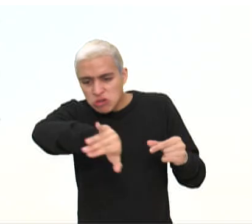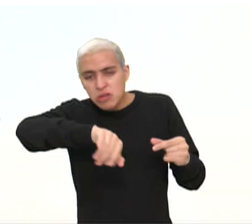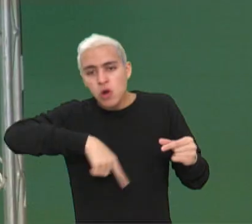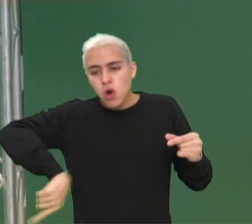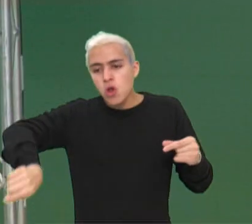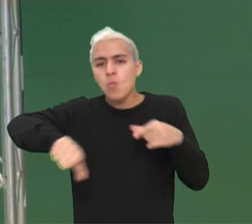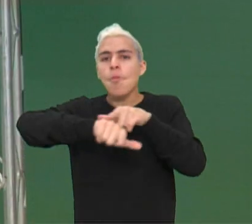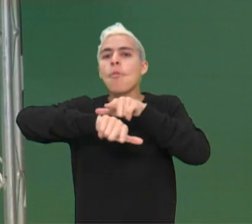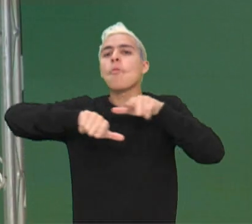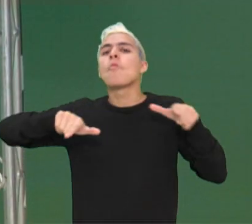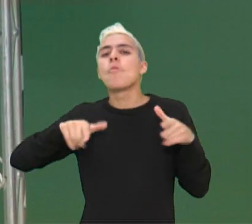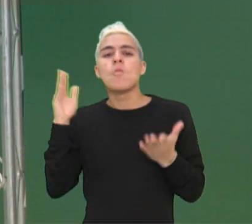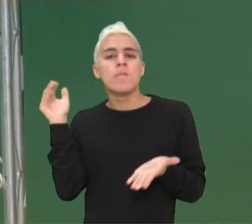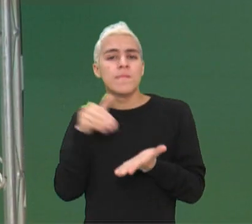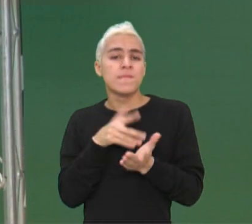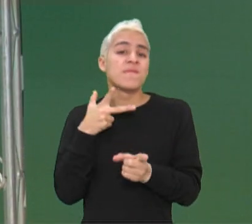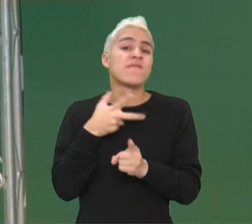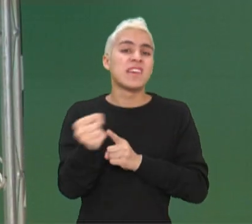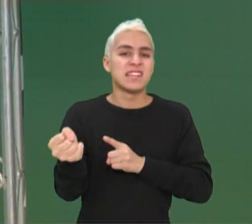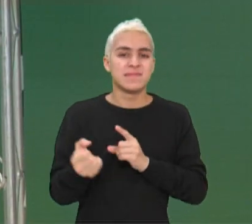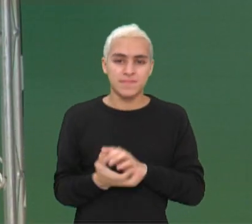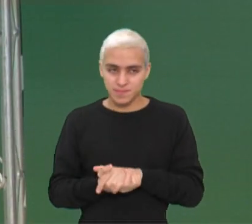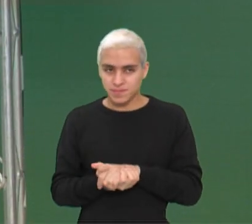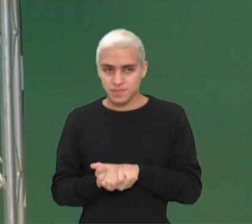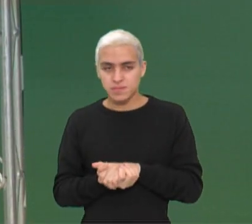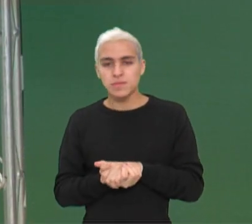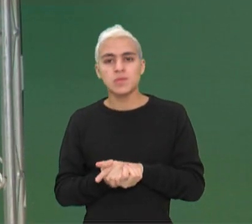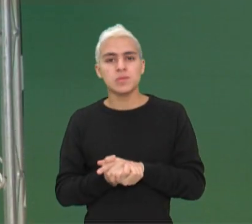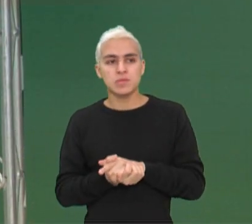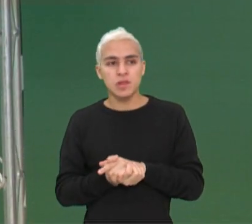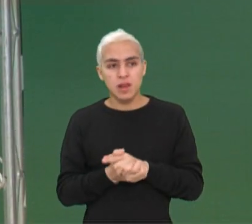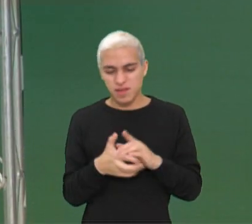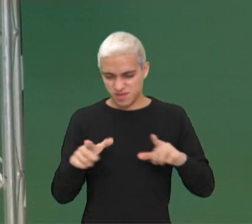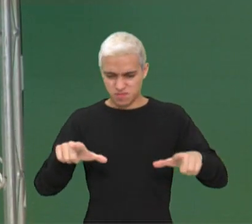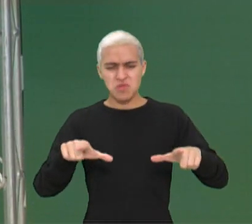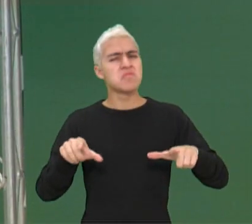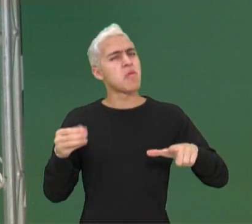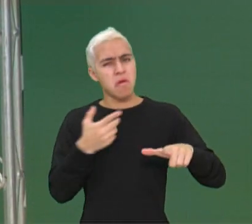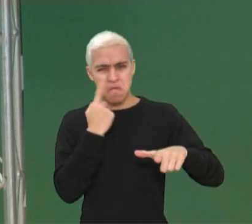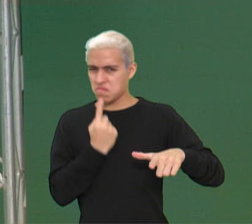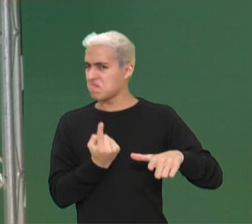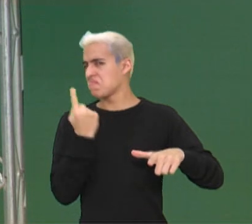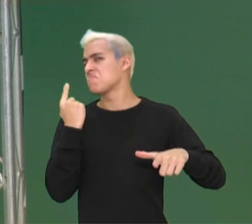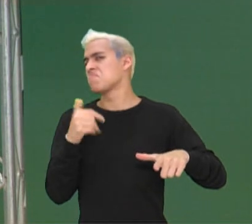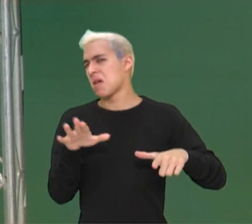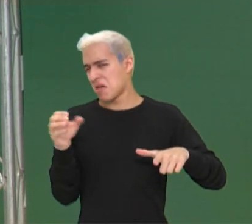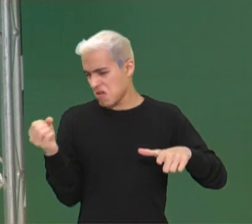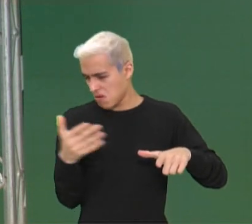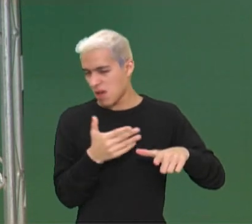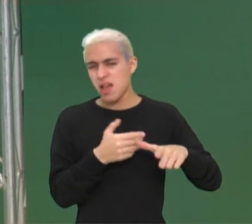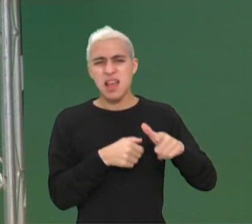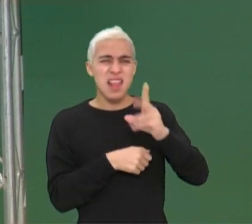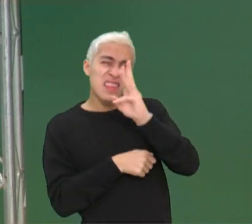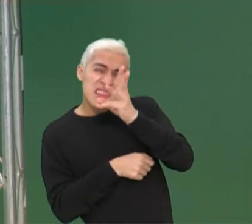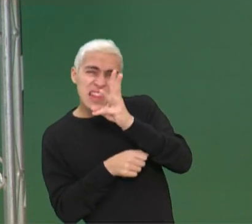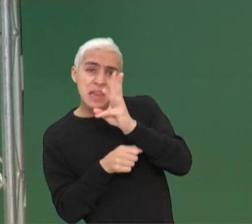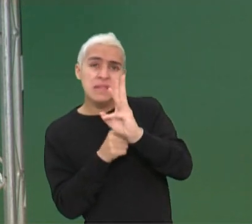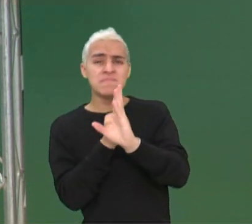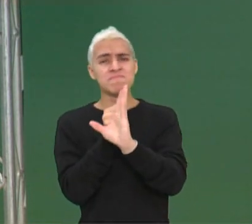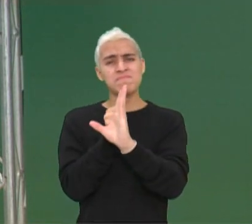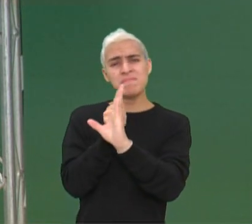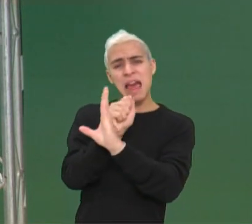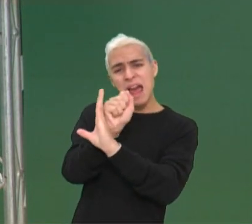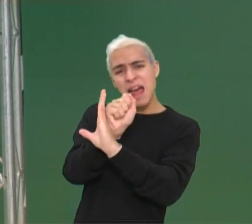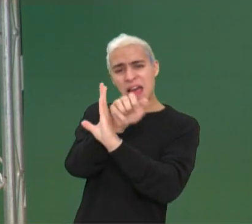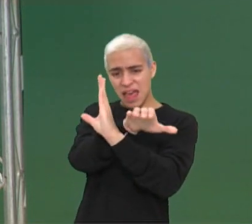assim por diante até ganhar o jogo. Então aqui você vê que ele é já um tabuleiro mais novo, né? Apesar de ter 3 mil anos de Cristo, ele